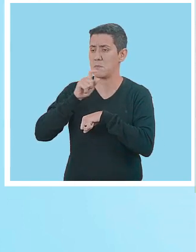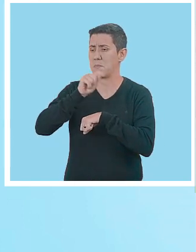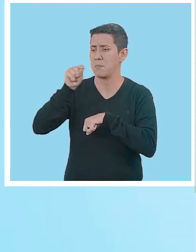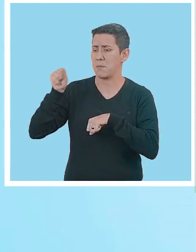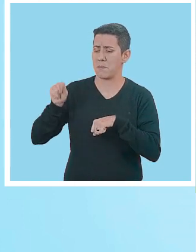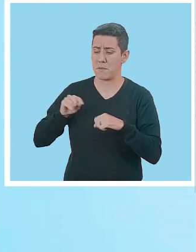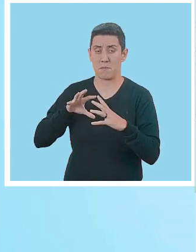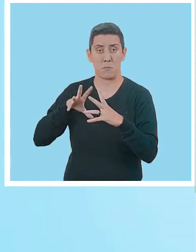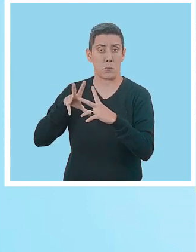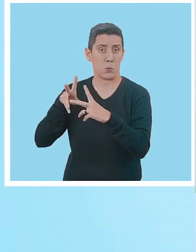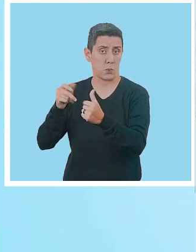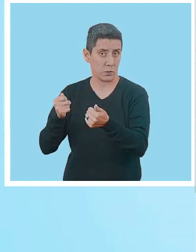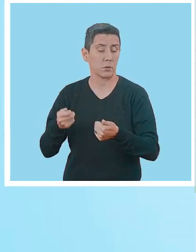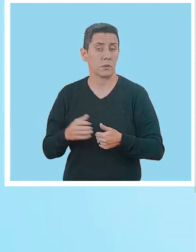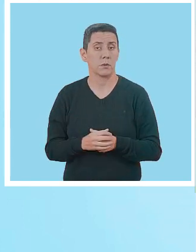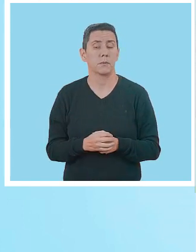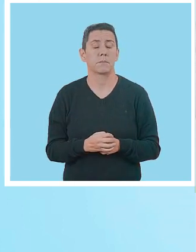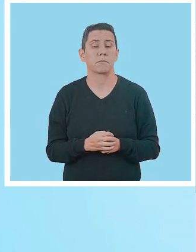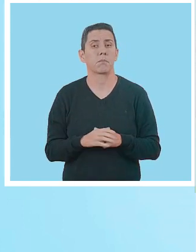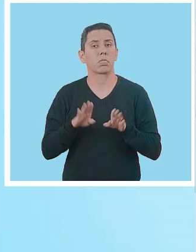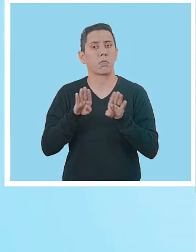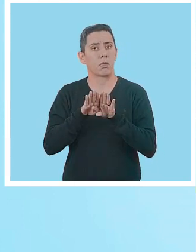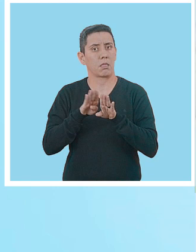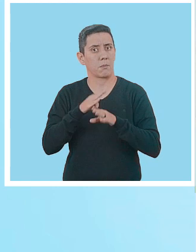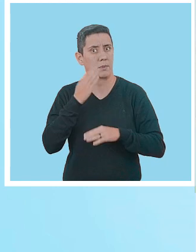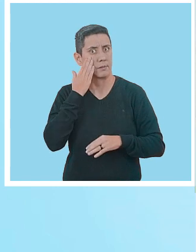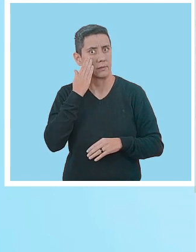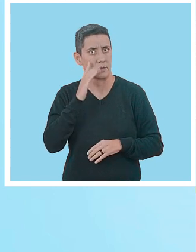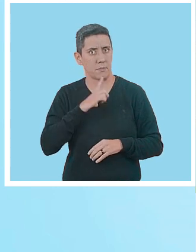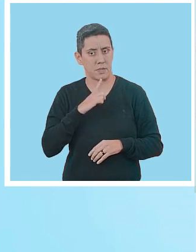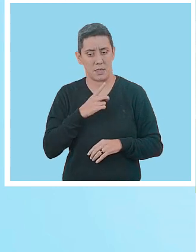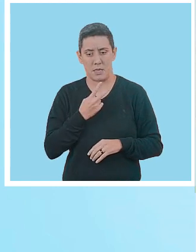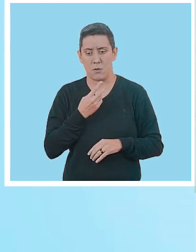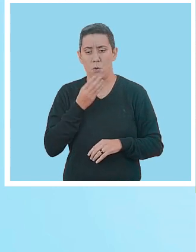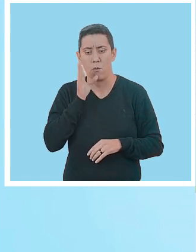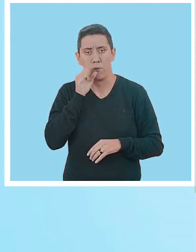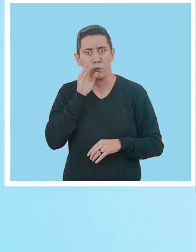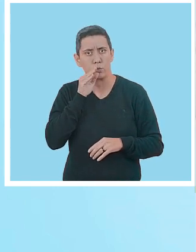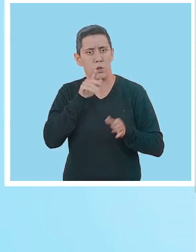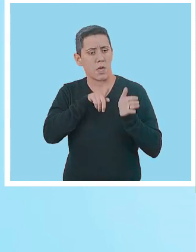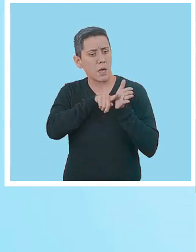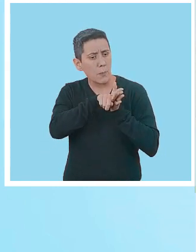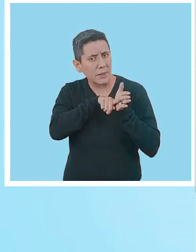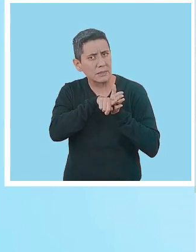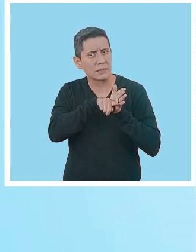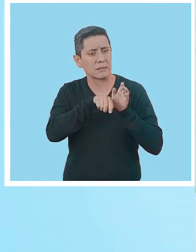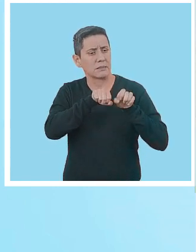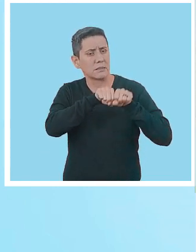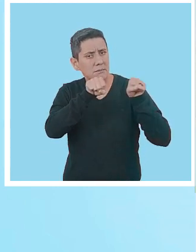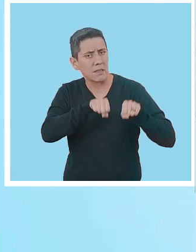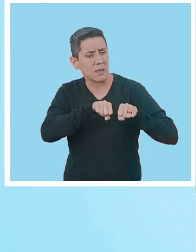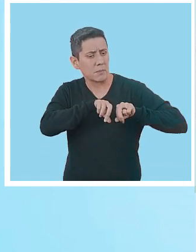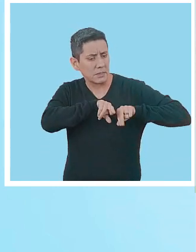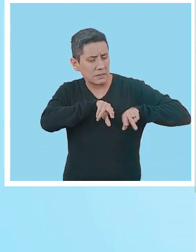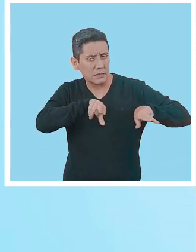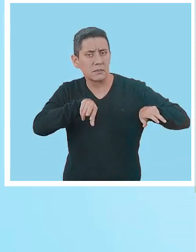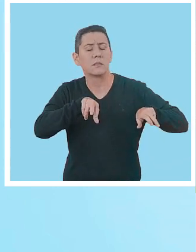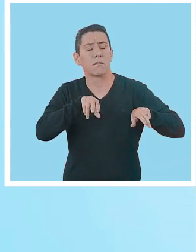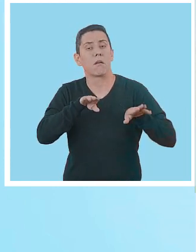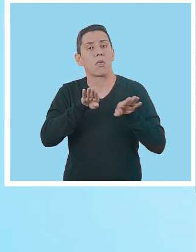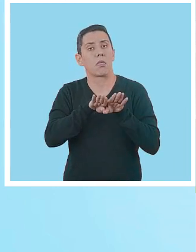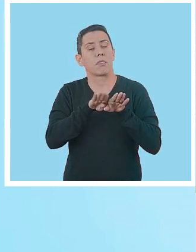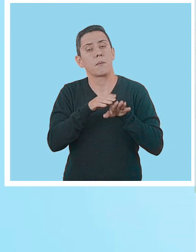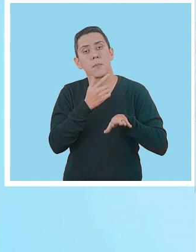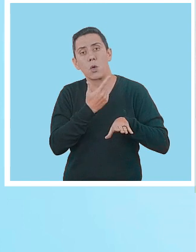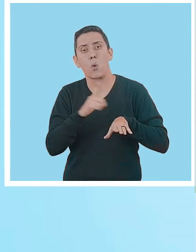bom além da quantidade de funcionários alocados em pesquisa e desenvolvimento e também outro é indicador Fortíssimo que mostra